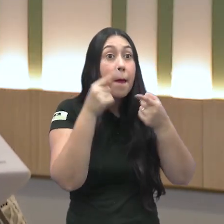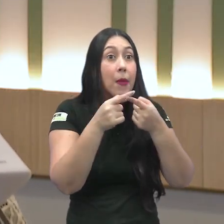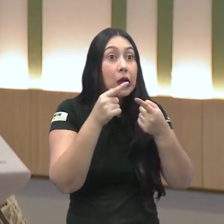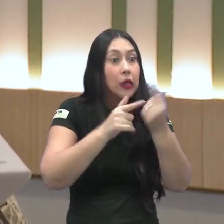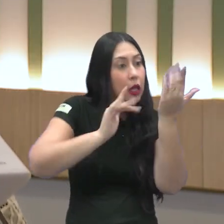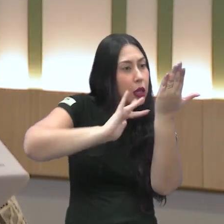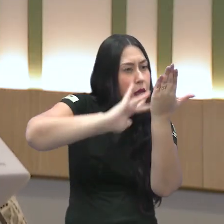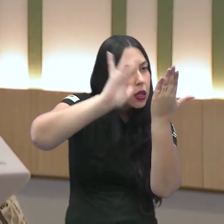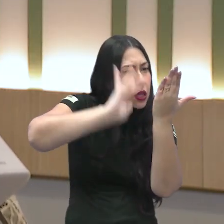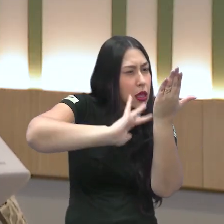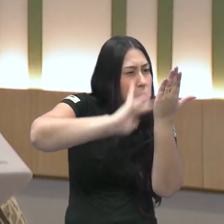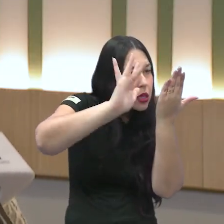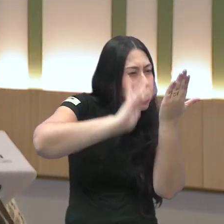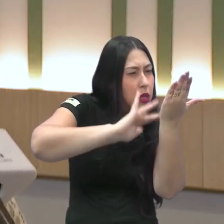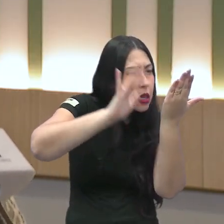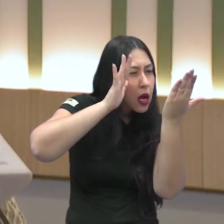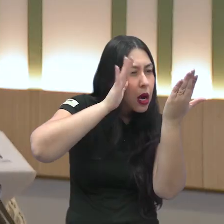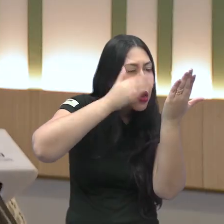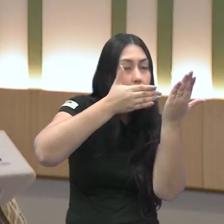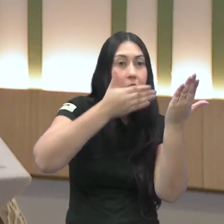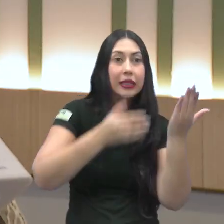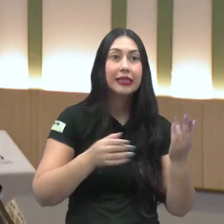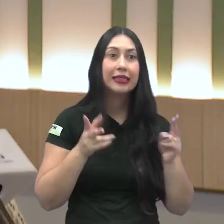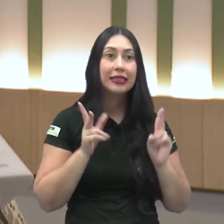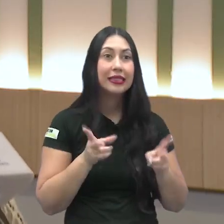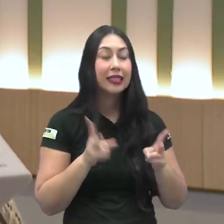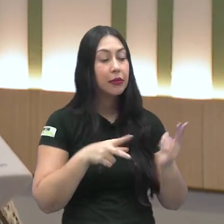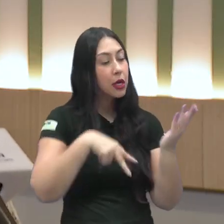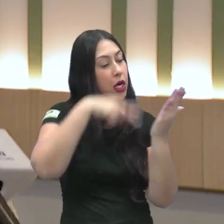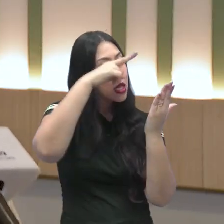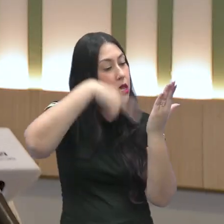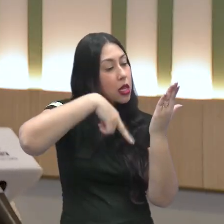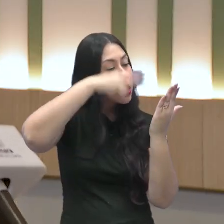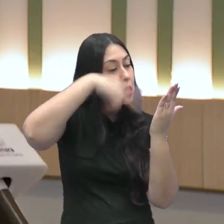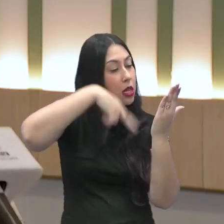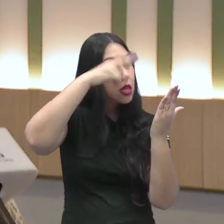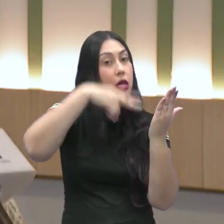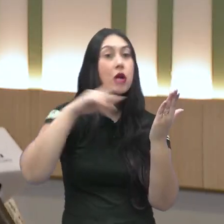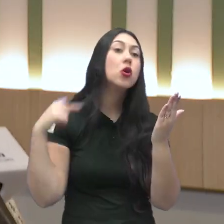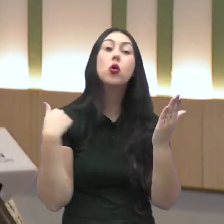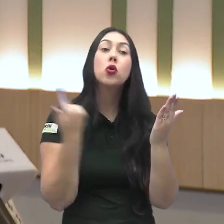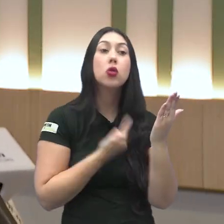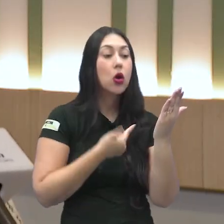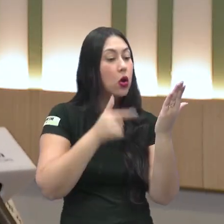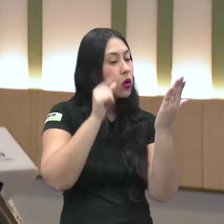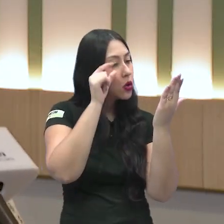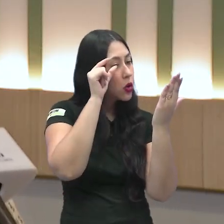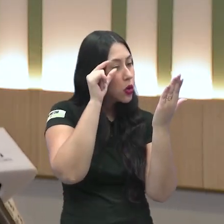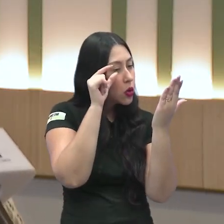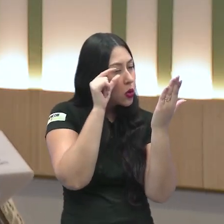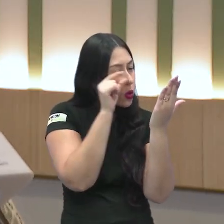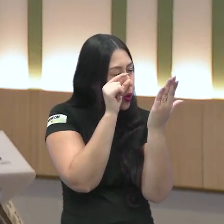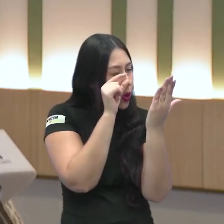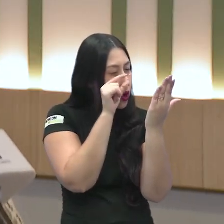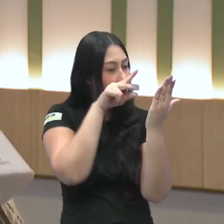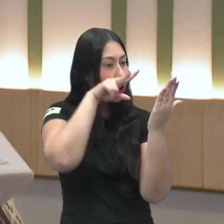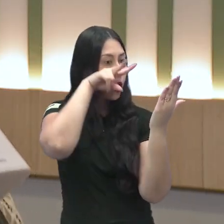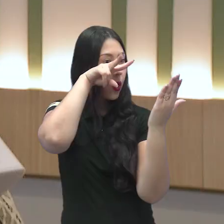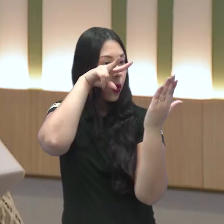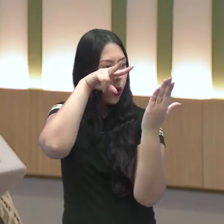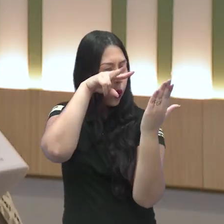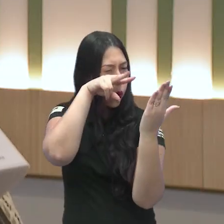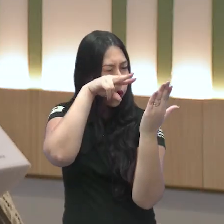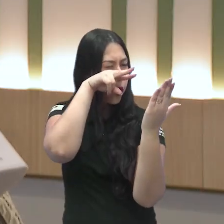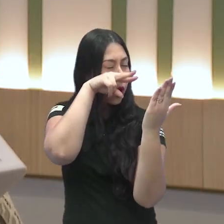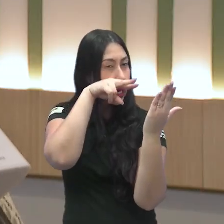músculo que é utilizado em excesso, o músculo da convergência. Toda vez que a gente vai ler, pode observar que o nosso olho aproxima um do